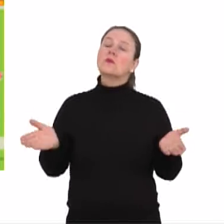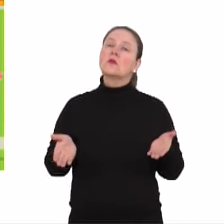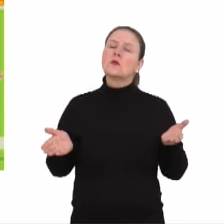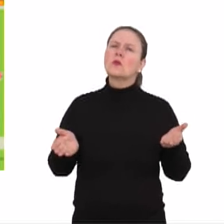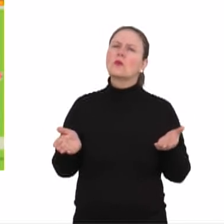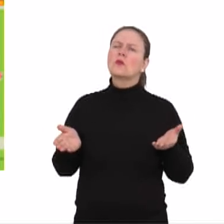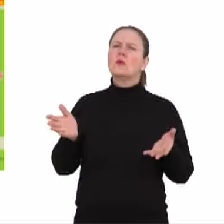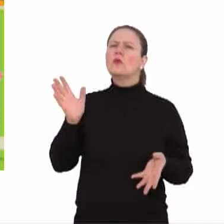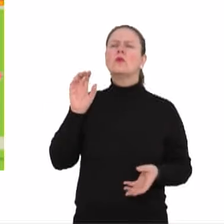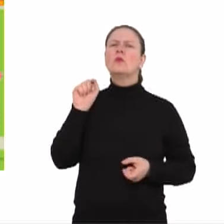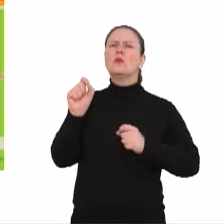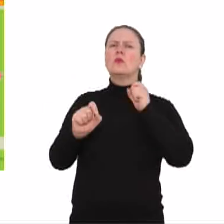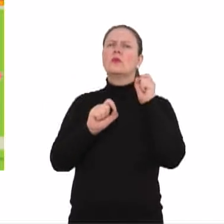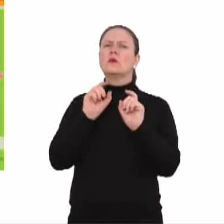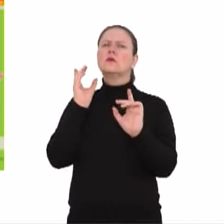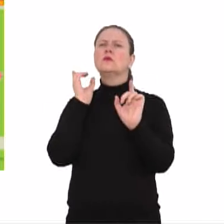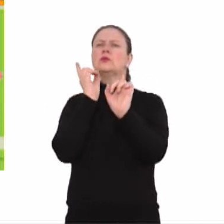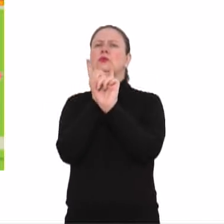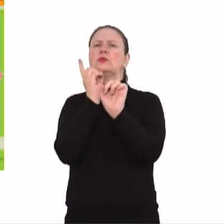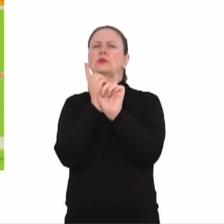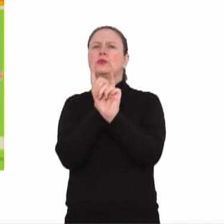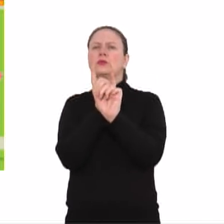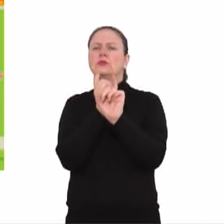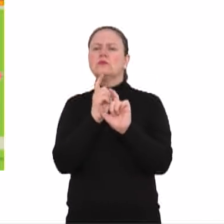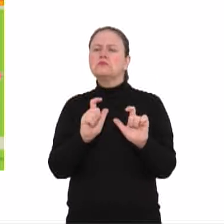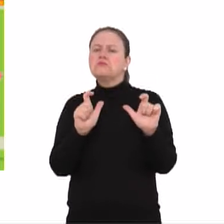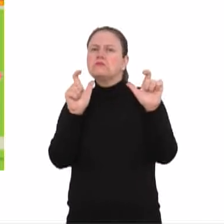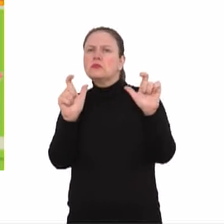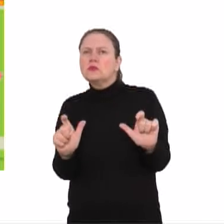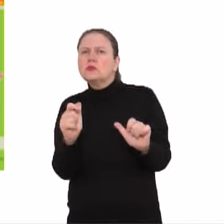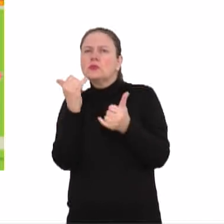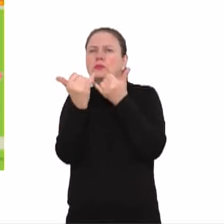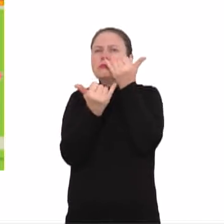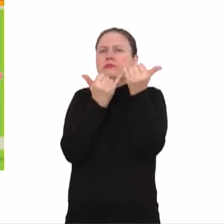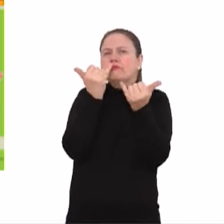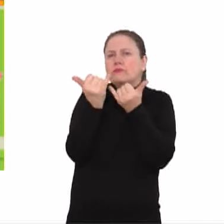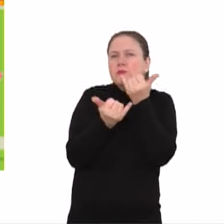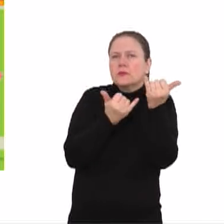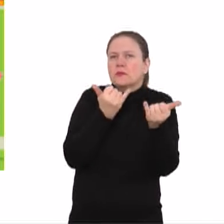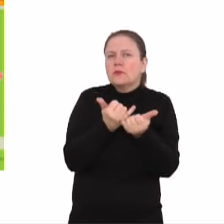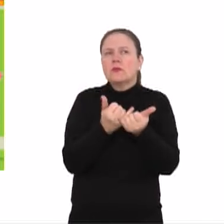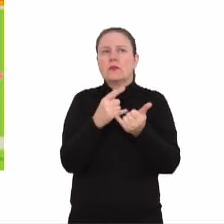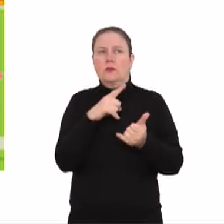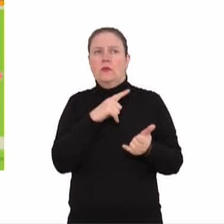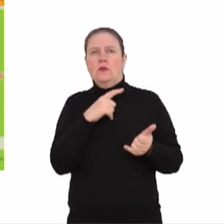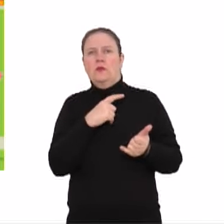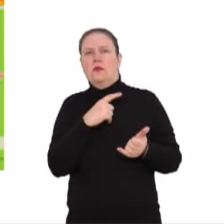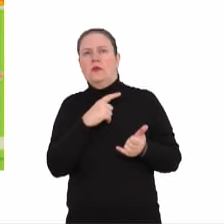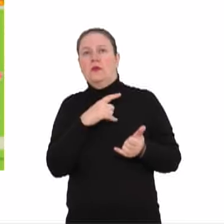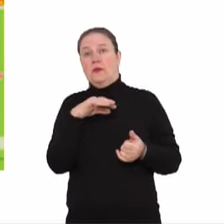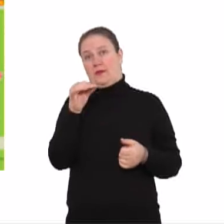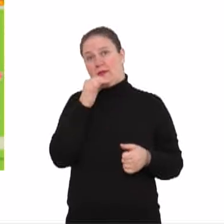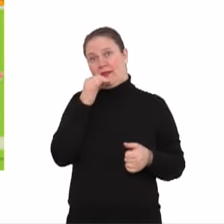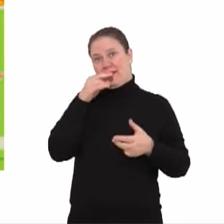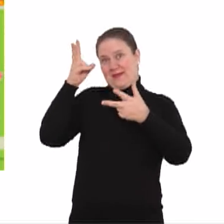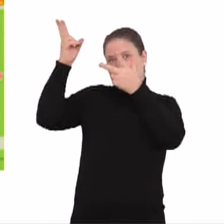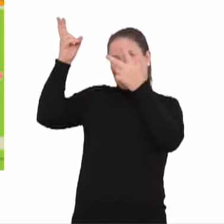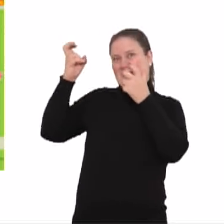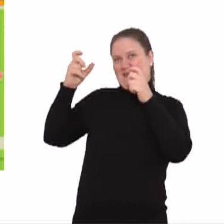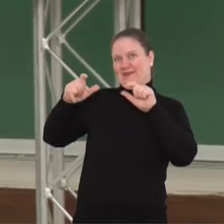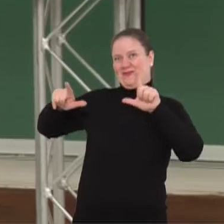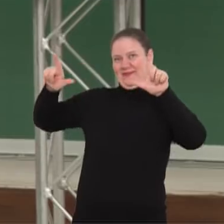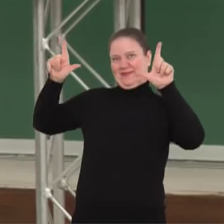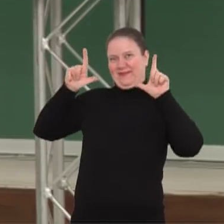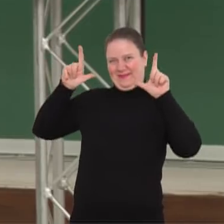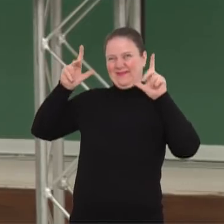a gente encontra num parque de diversões? Que brinquedos são esses? Aqui a gente tem alguns exemplos, né? Só para a gente